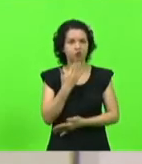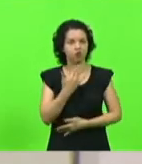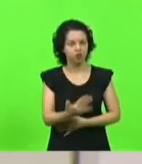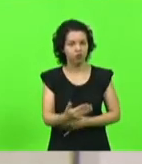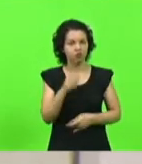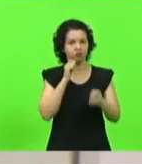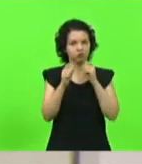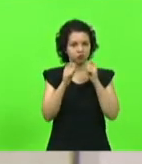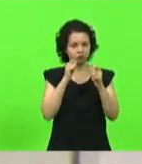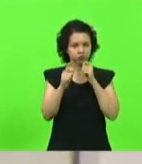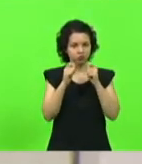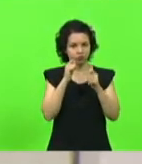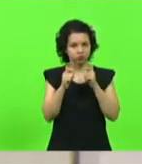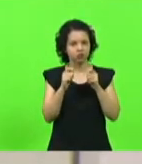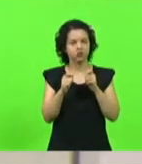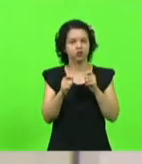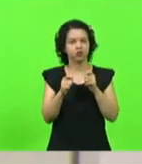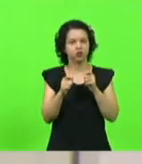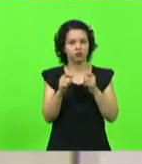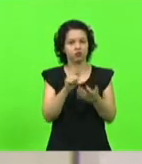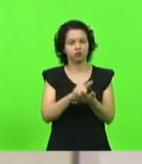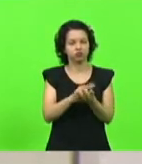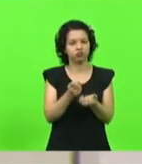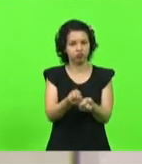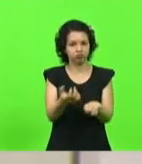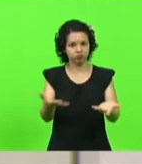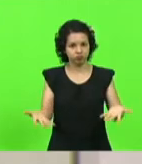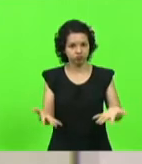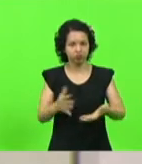que proceda à distribuição de expedientes.